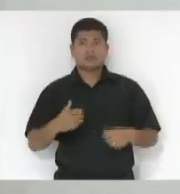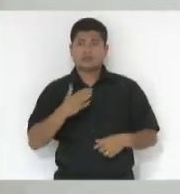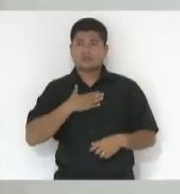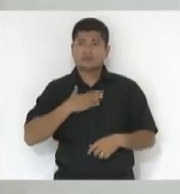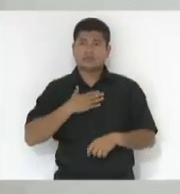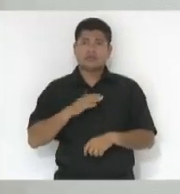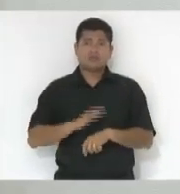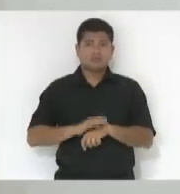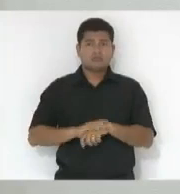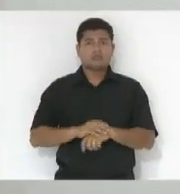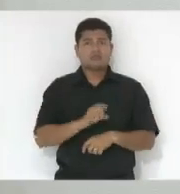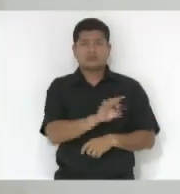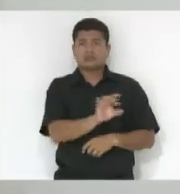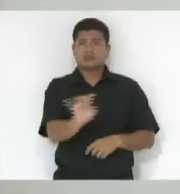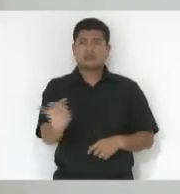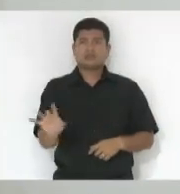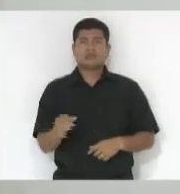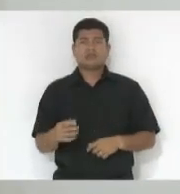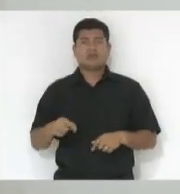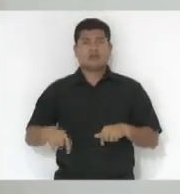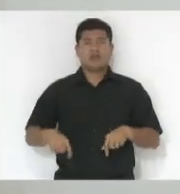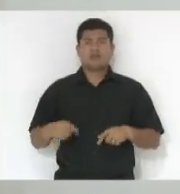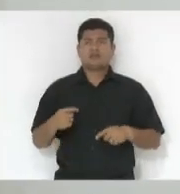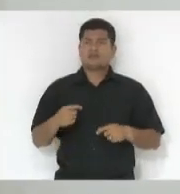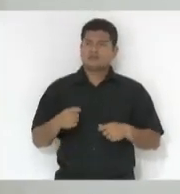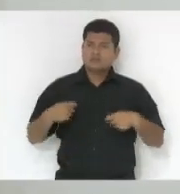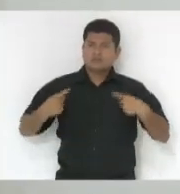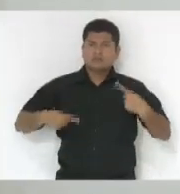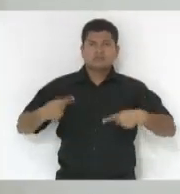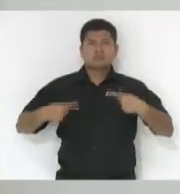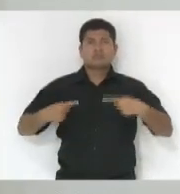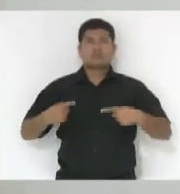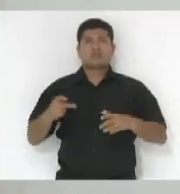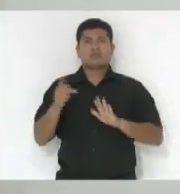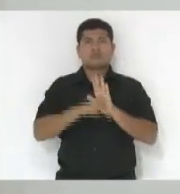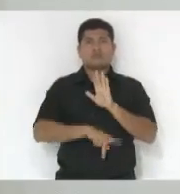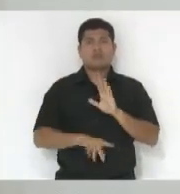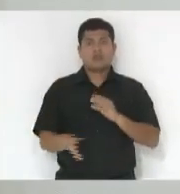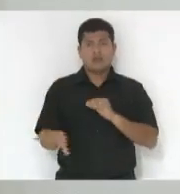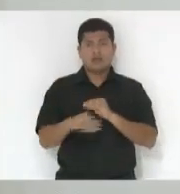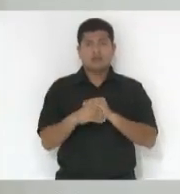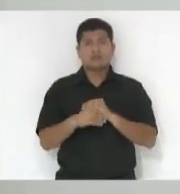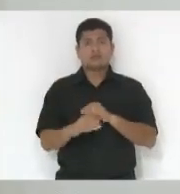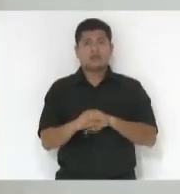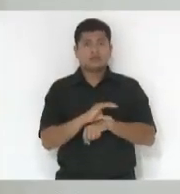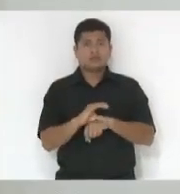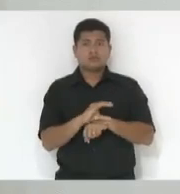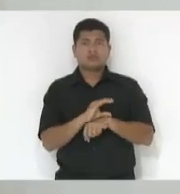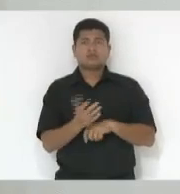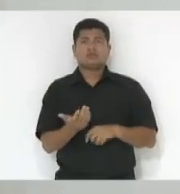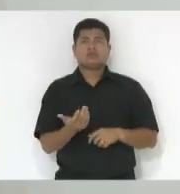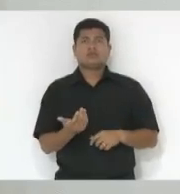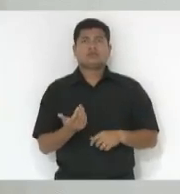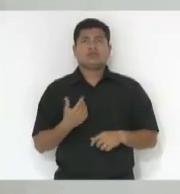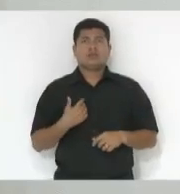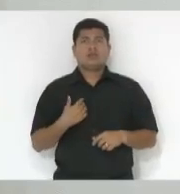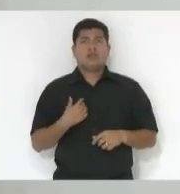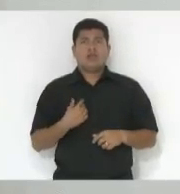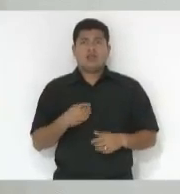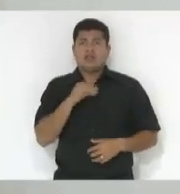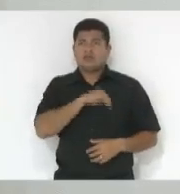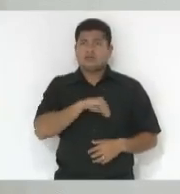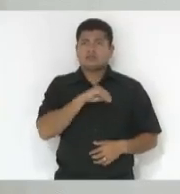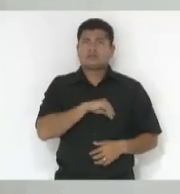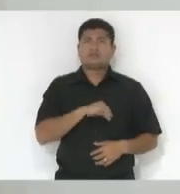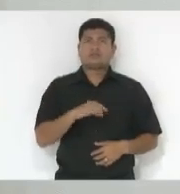nesta casa. O projeto justamente emenda a nossa Constituição para que esse aumento tenha que